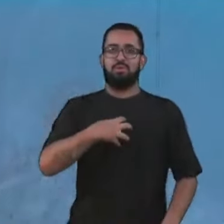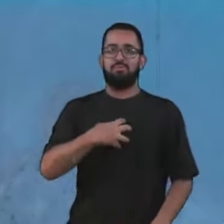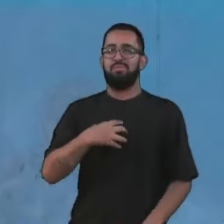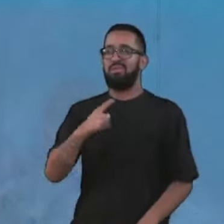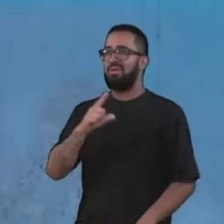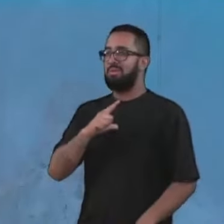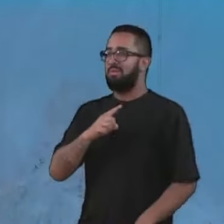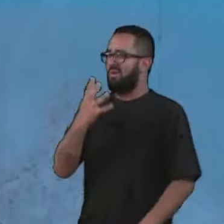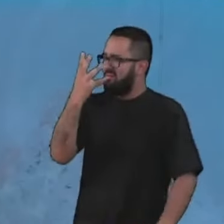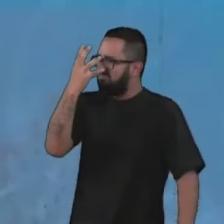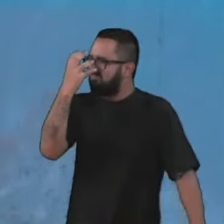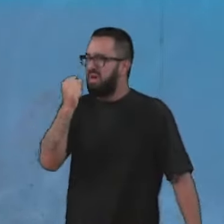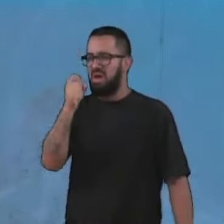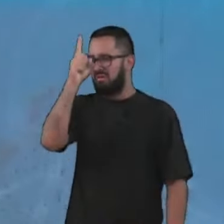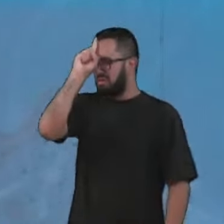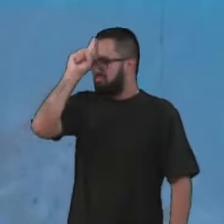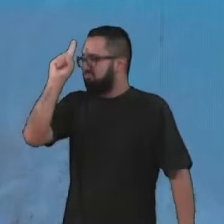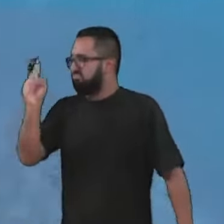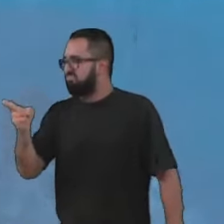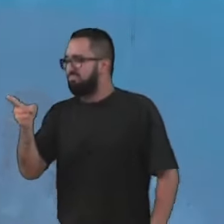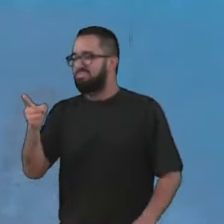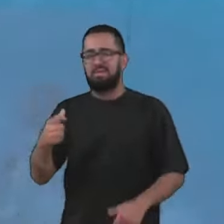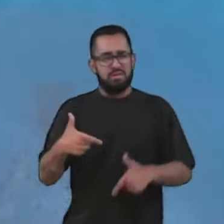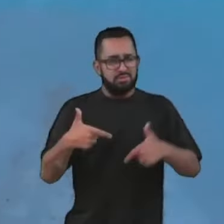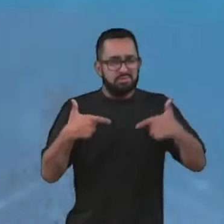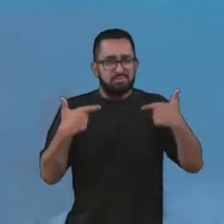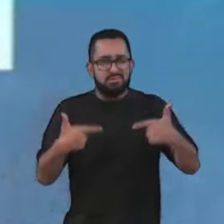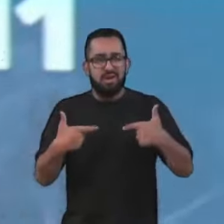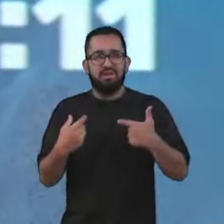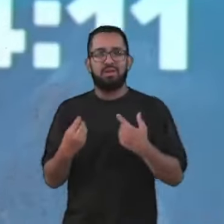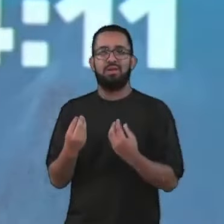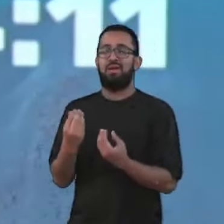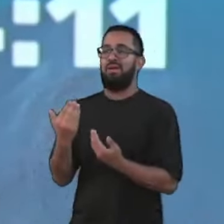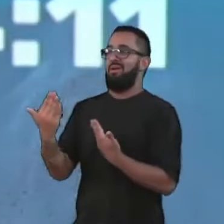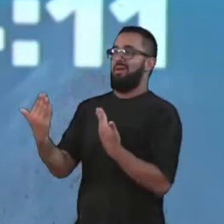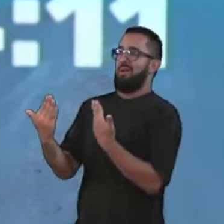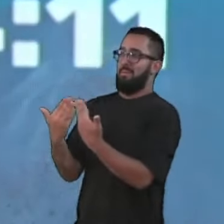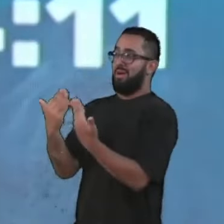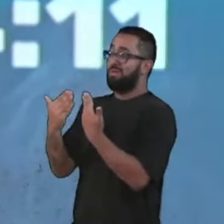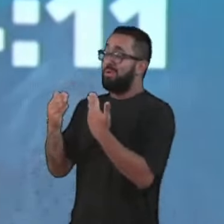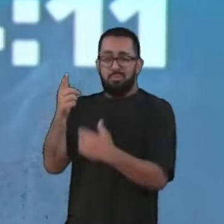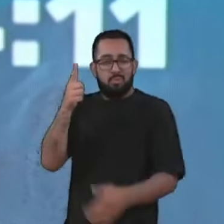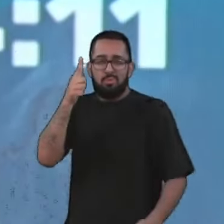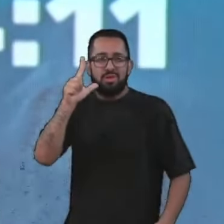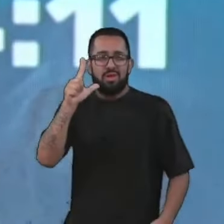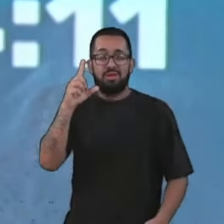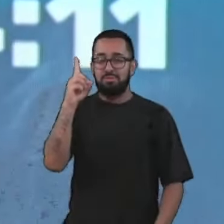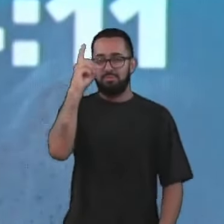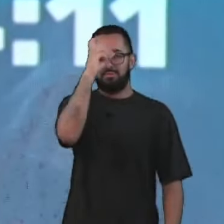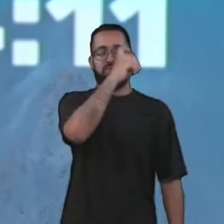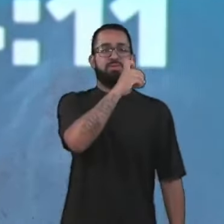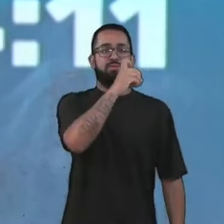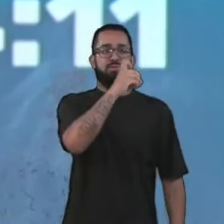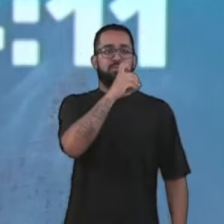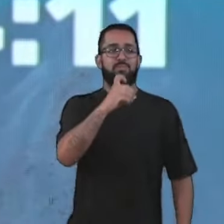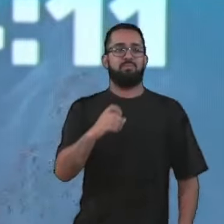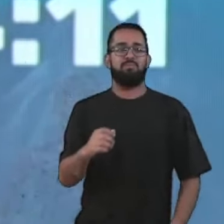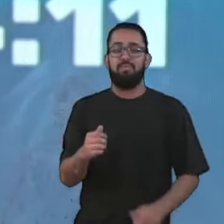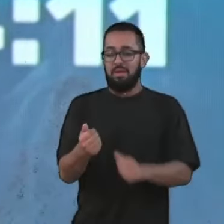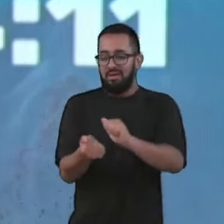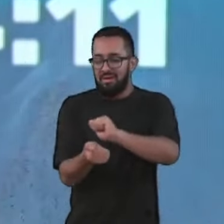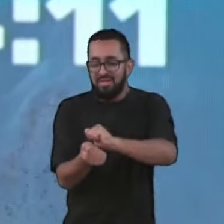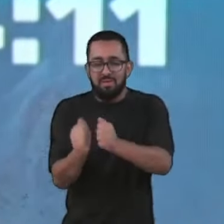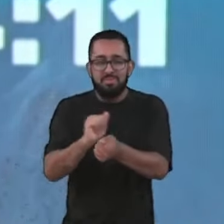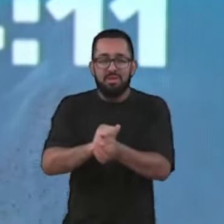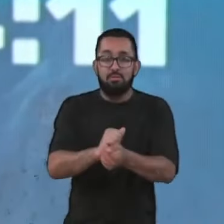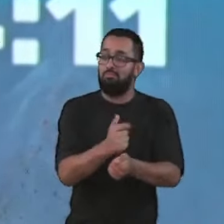seu temperamento. Rígida. Não sabe se adaptar aos outros. Paulo aprendeu a se